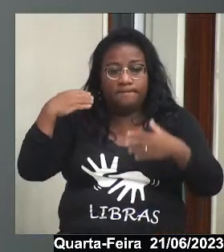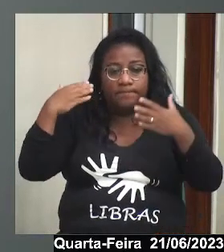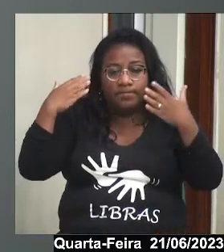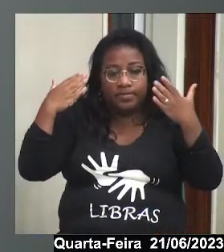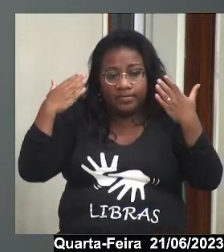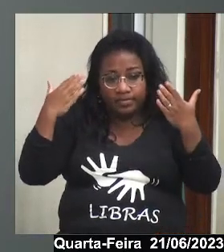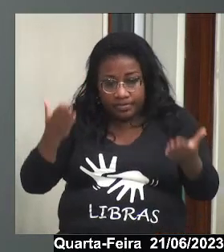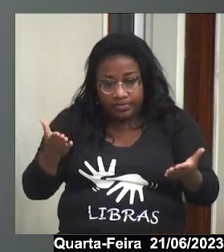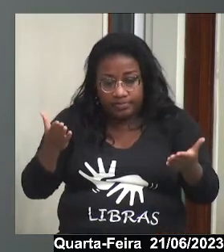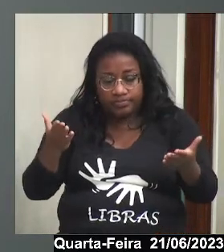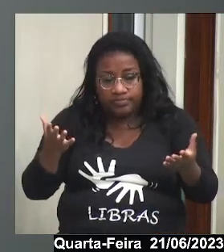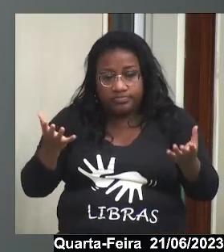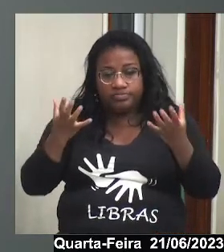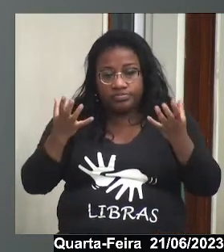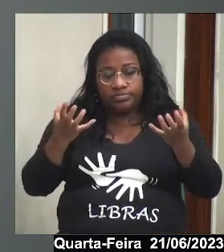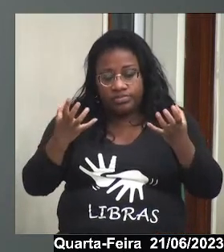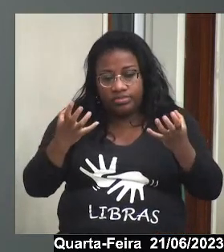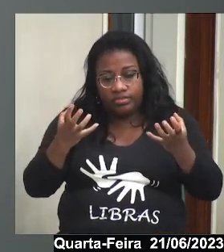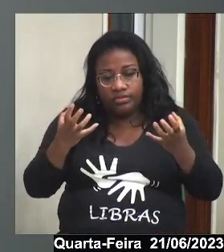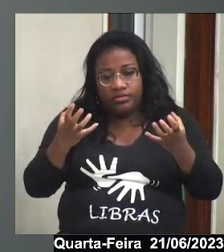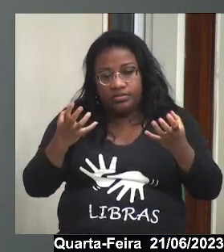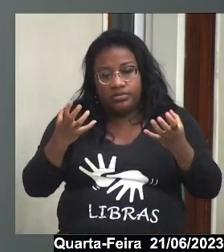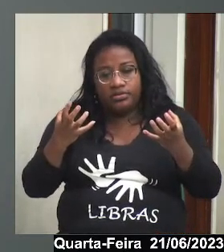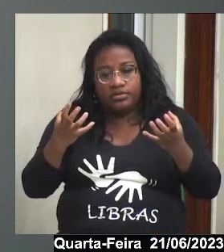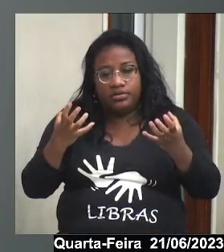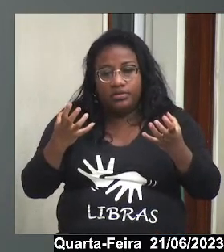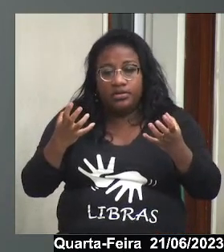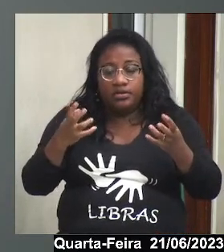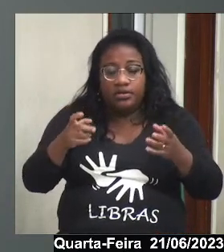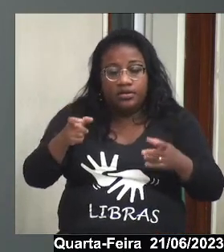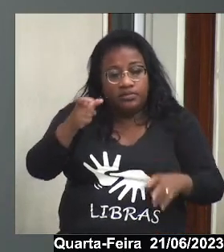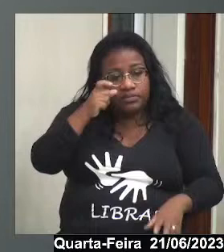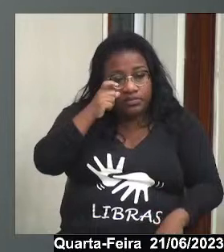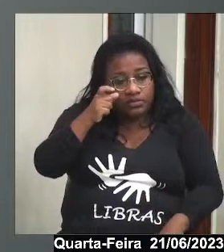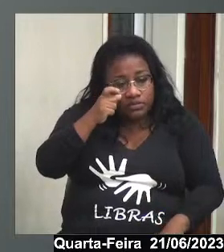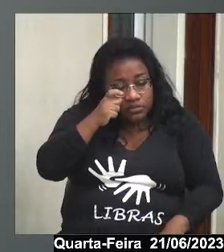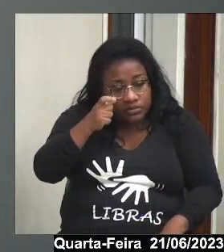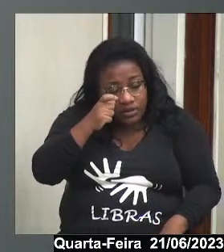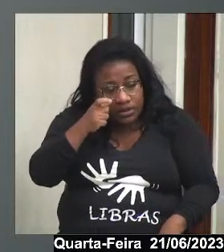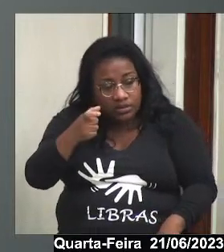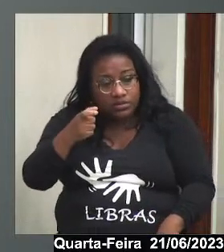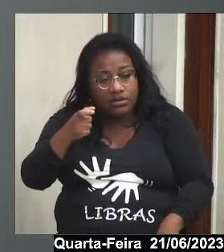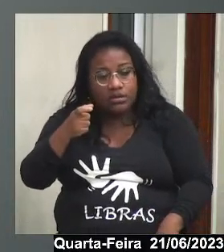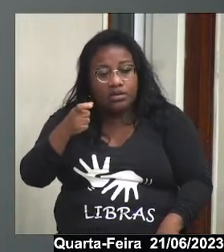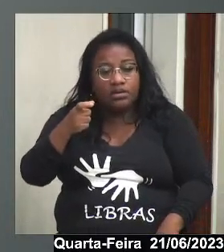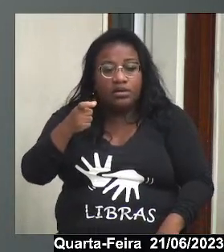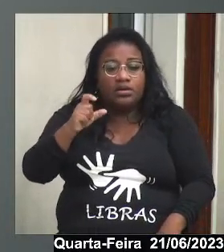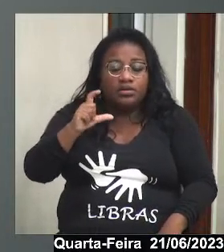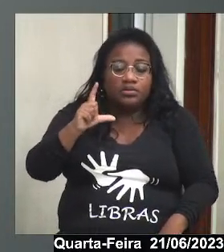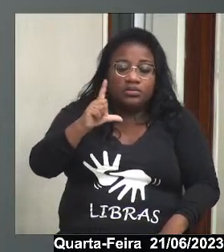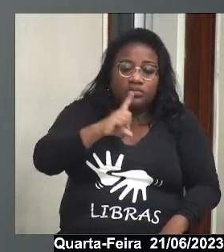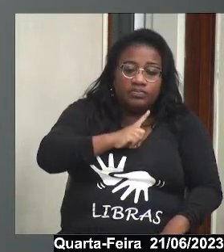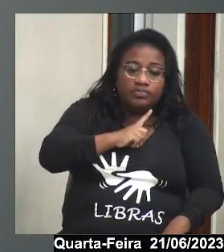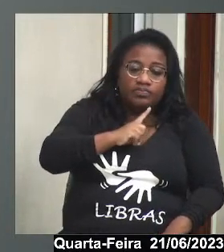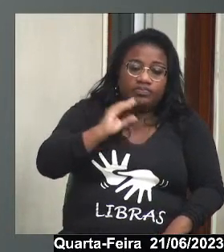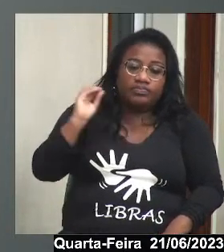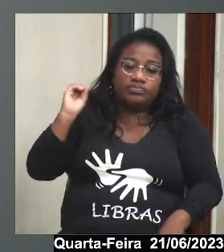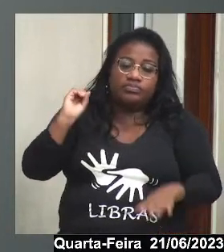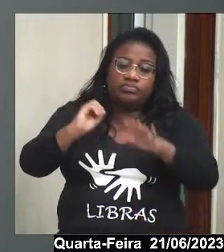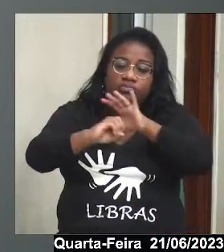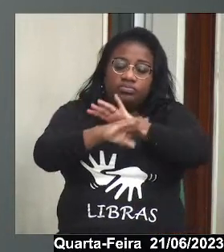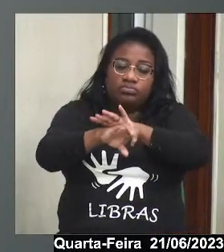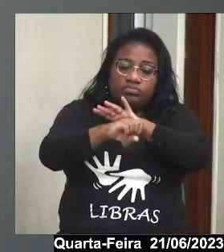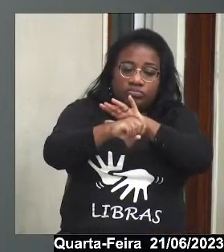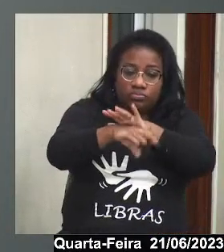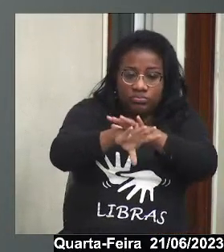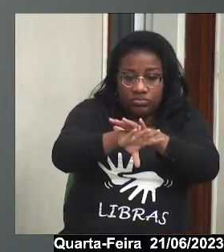Então, é isso. O vereador, ele tem essa função. Ele tem a função de fiscalizar, ele tem a função de propor